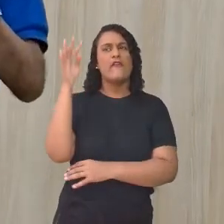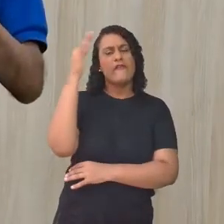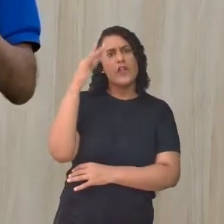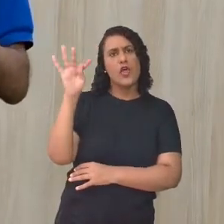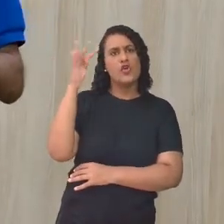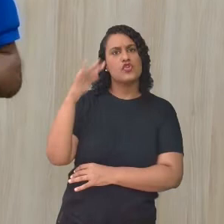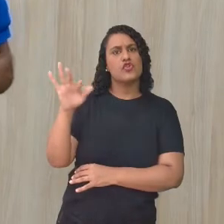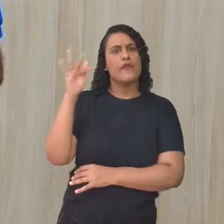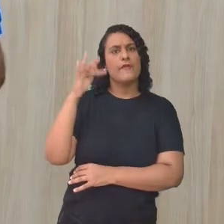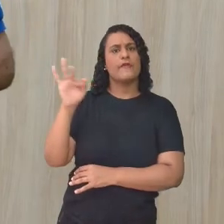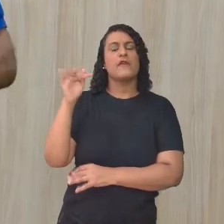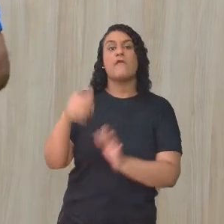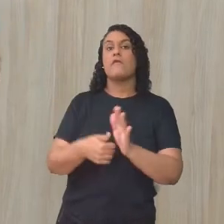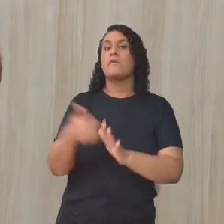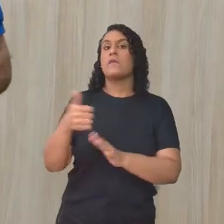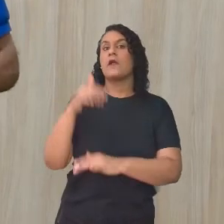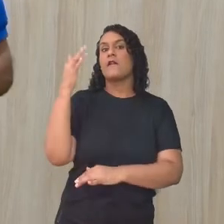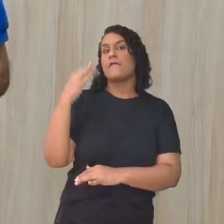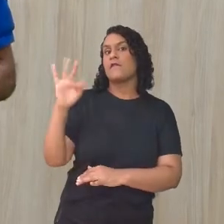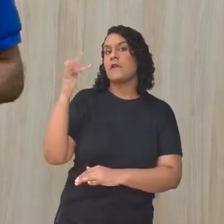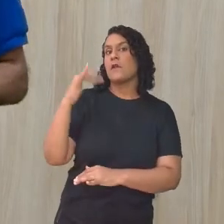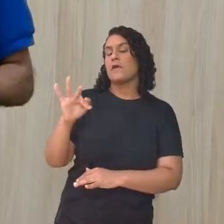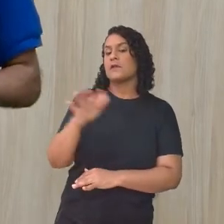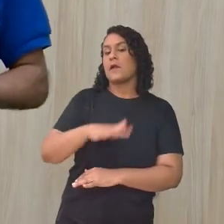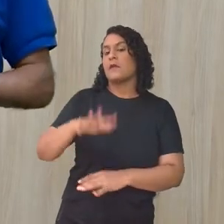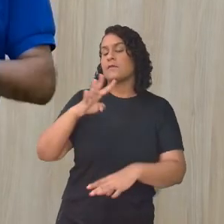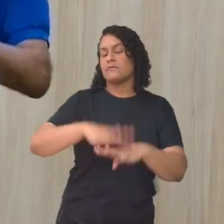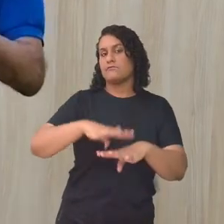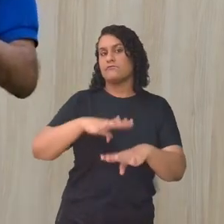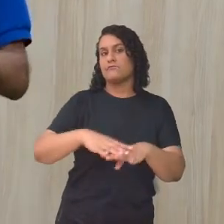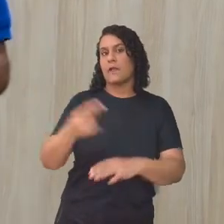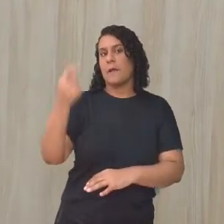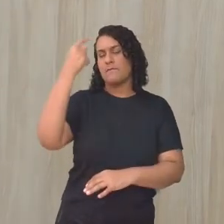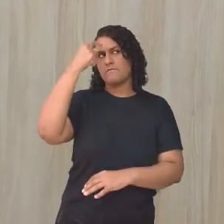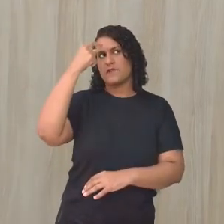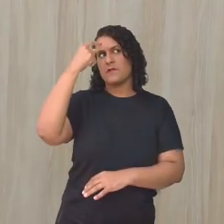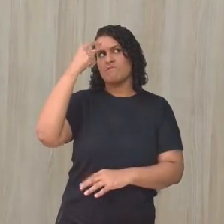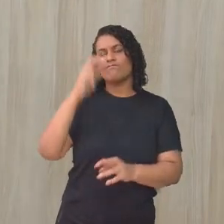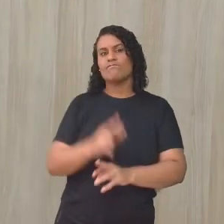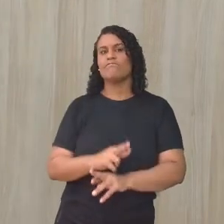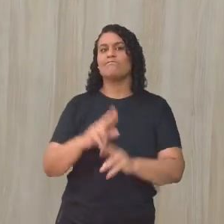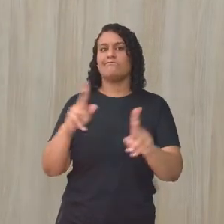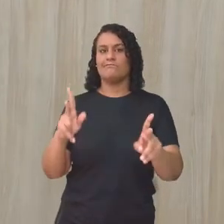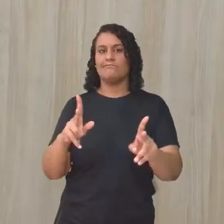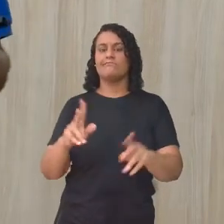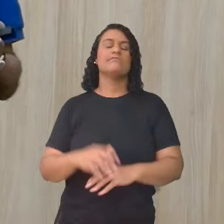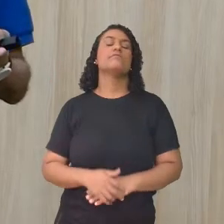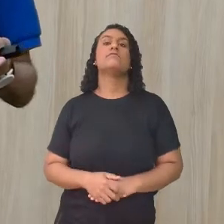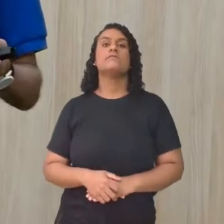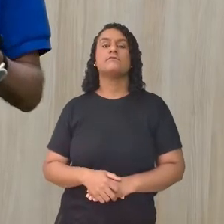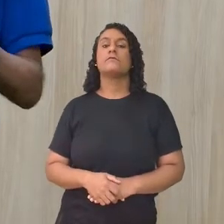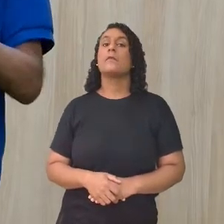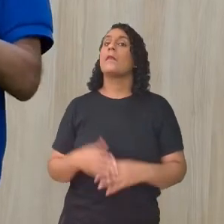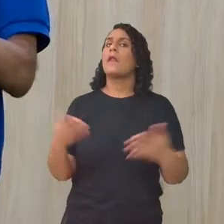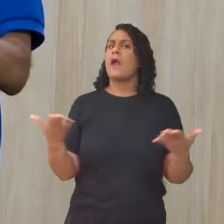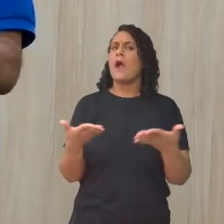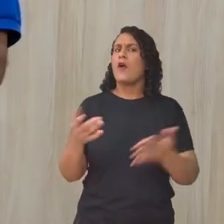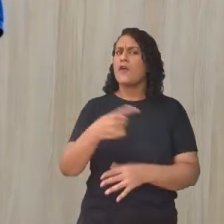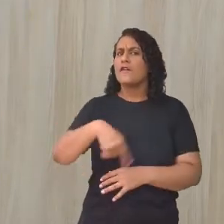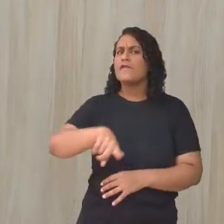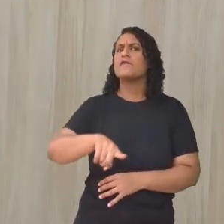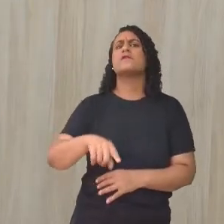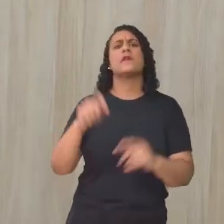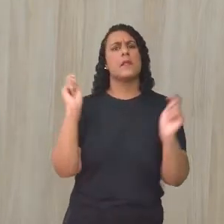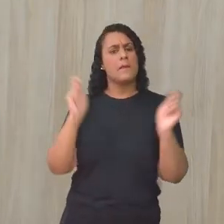Tales foi o primeiro filósofo matemático a pensar em algo diferente. Então, por que não você agora vai se